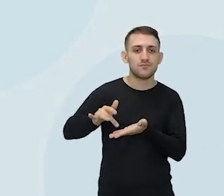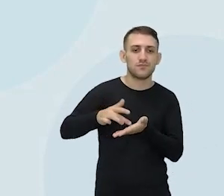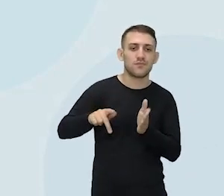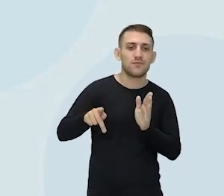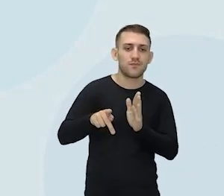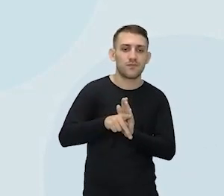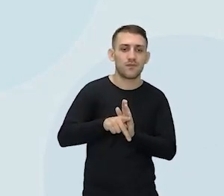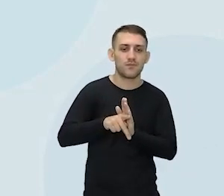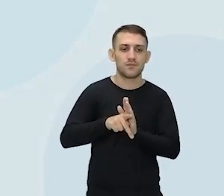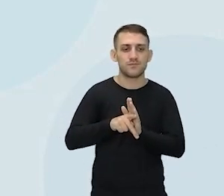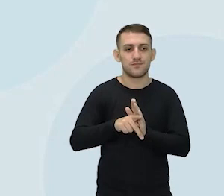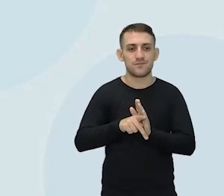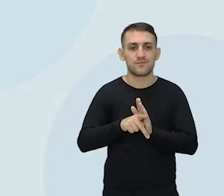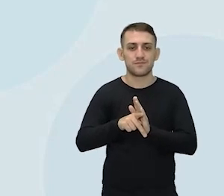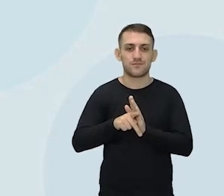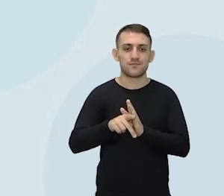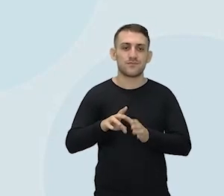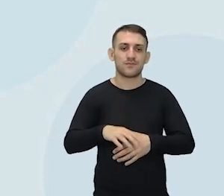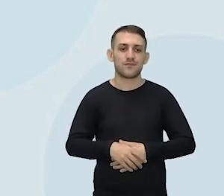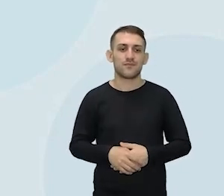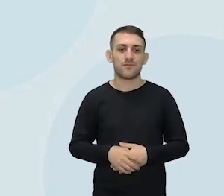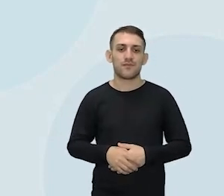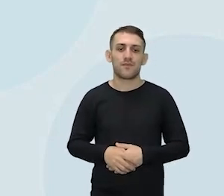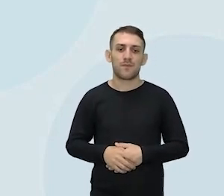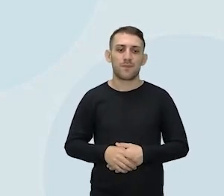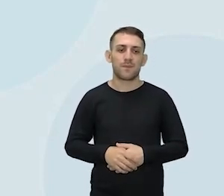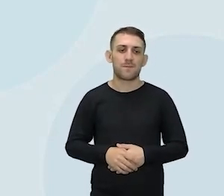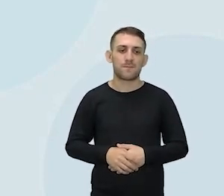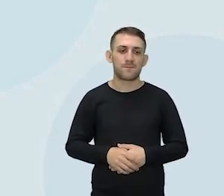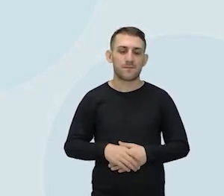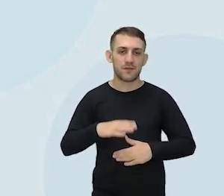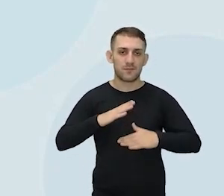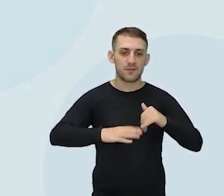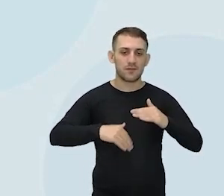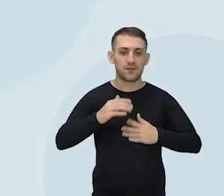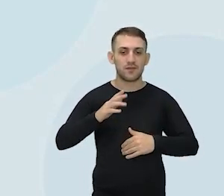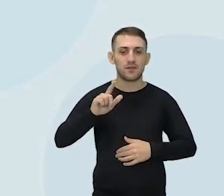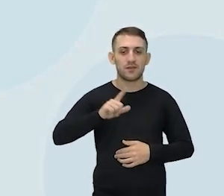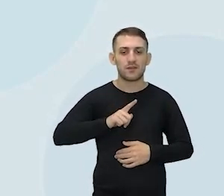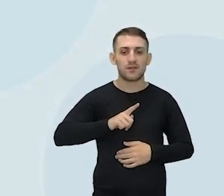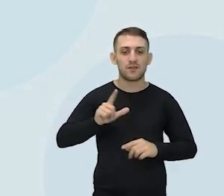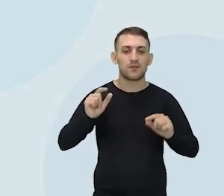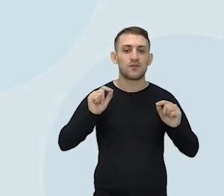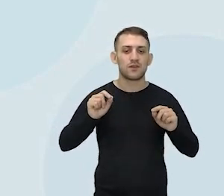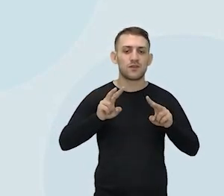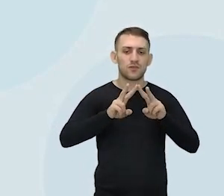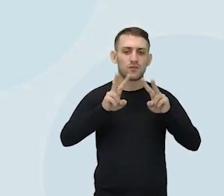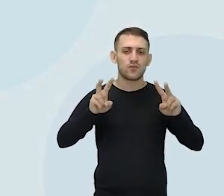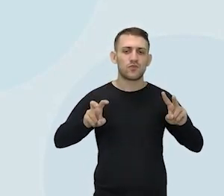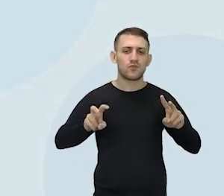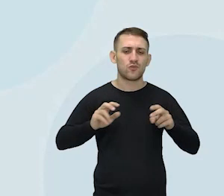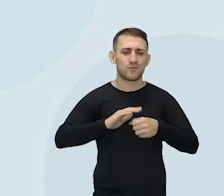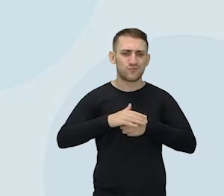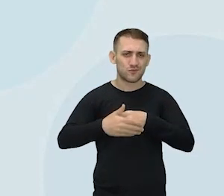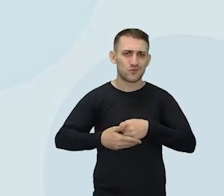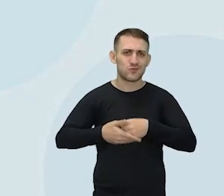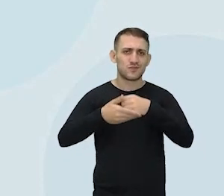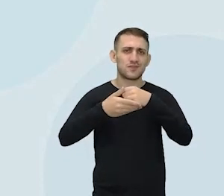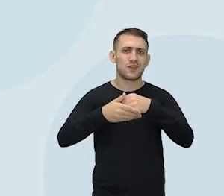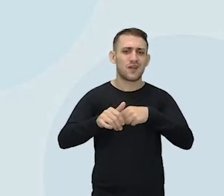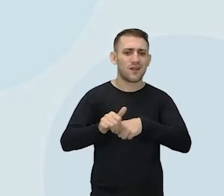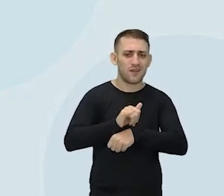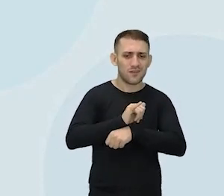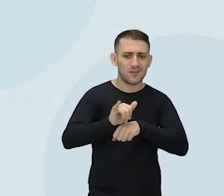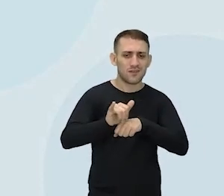digital 1. A habilidade em questão, ela diz respeito a tudo isso, a sustentabilidade, a formas